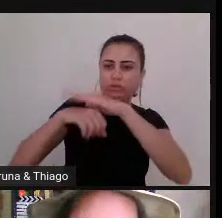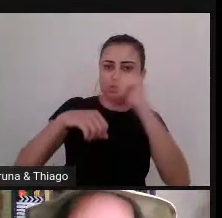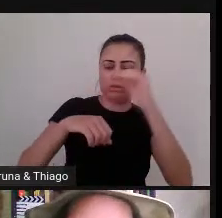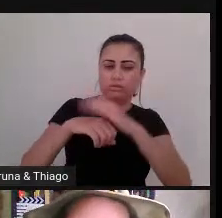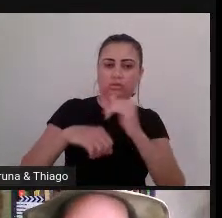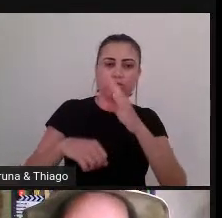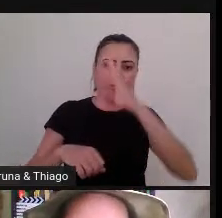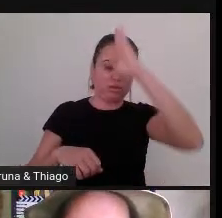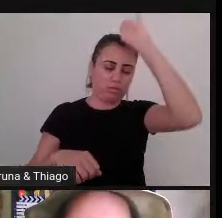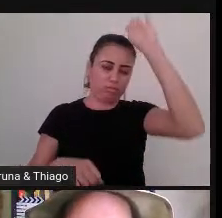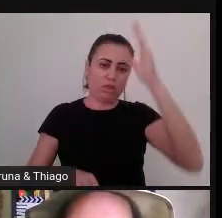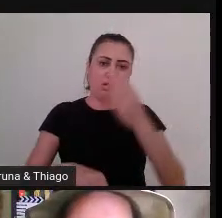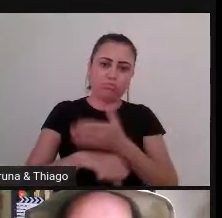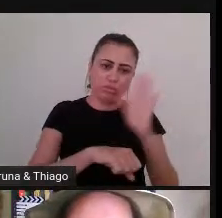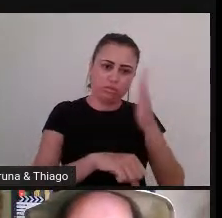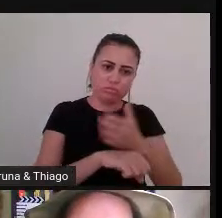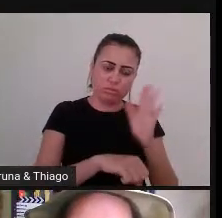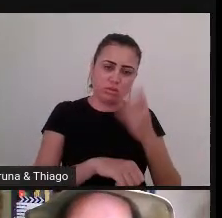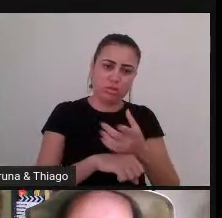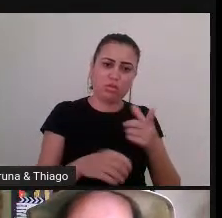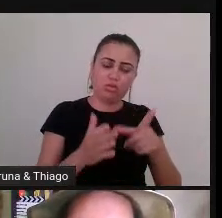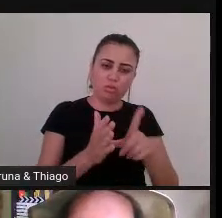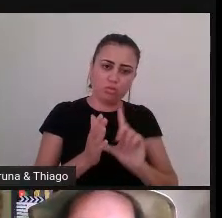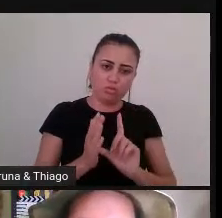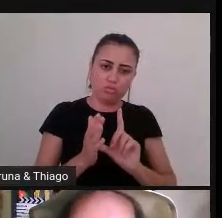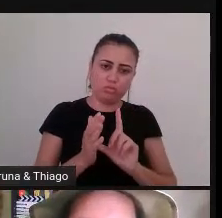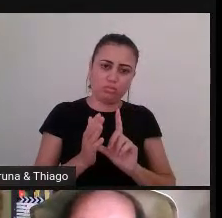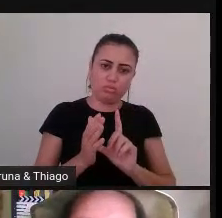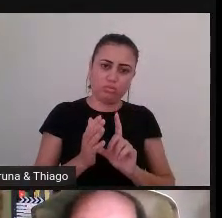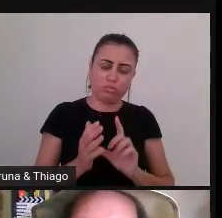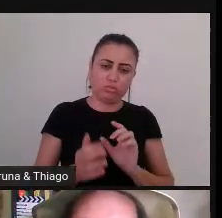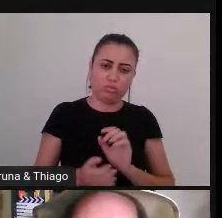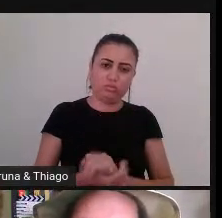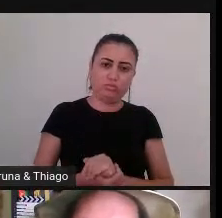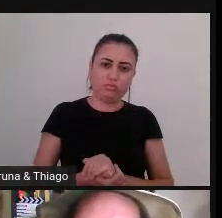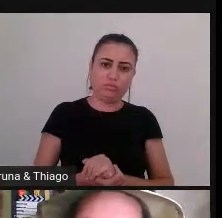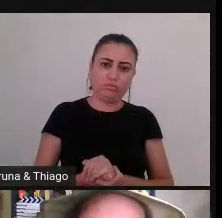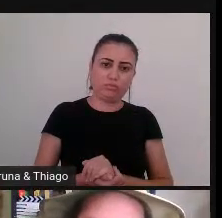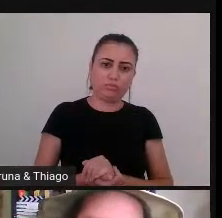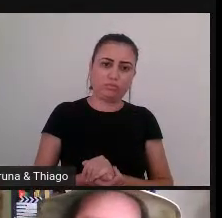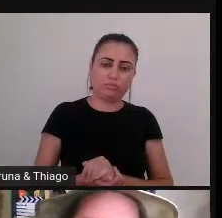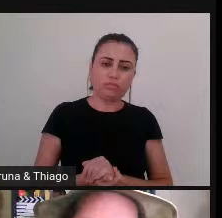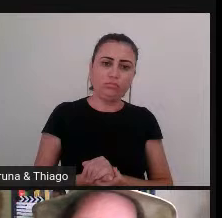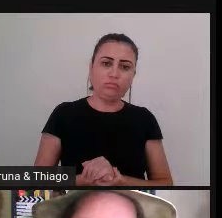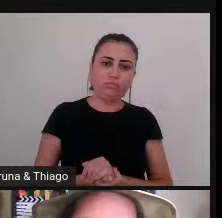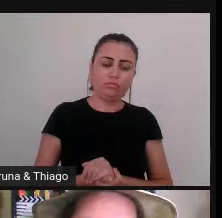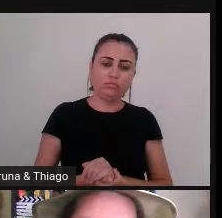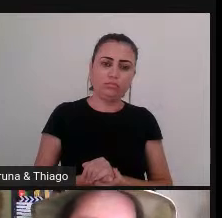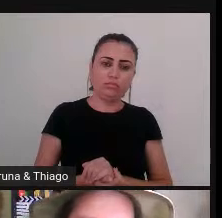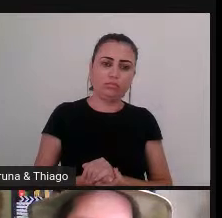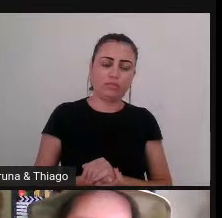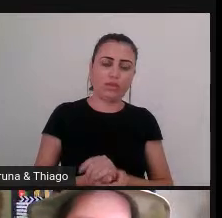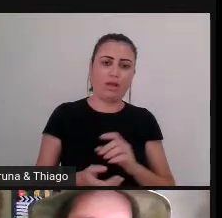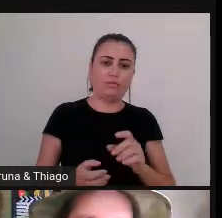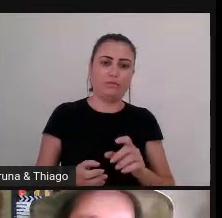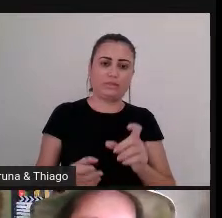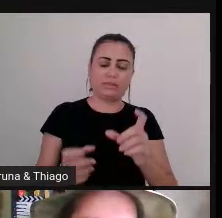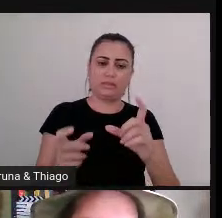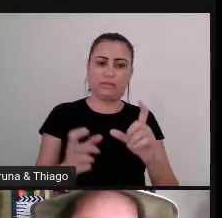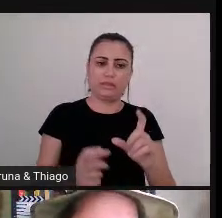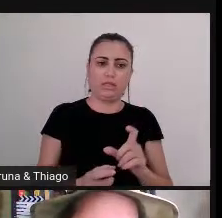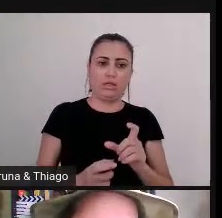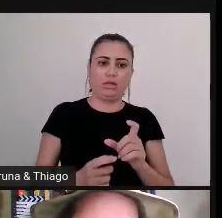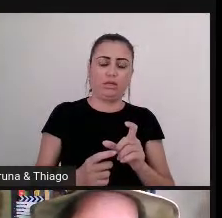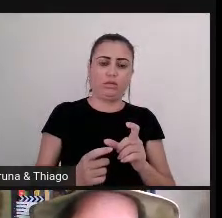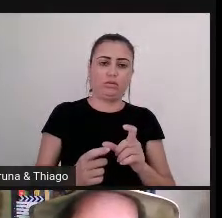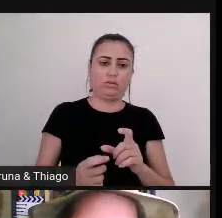aqui ontem, estava postado no site, tinha aí um www. E aí você que fazia o escaneamento desse QR Code baixava esse